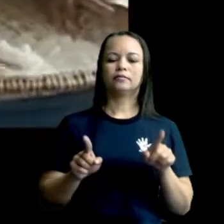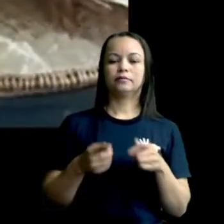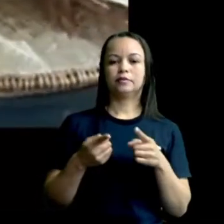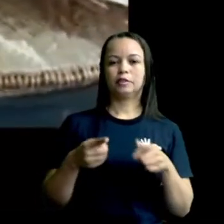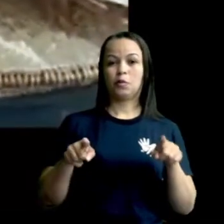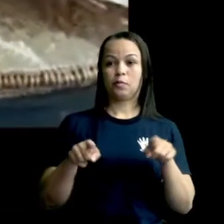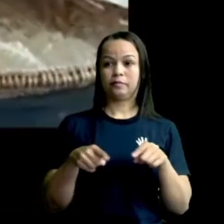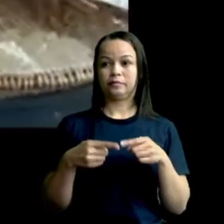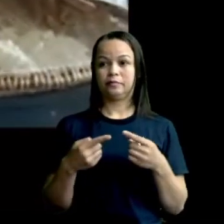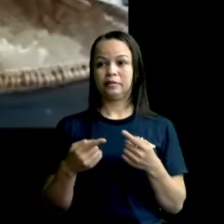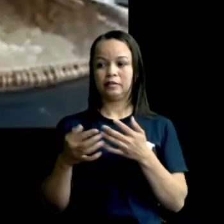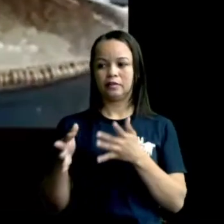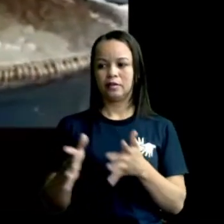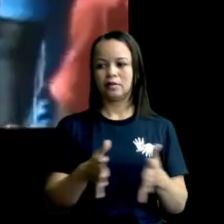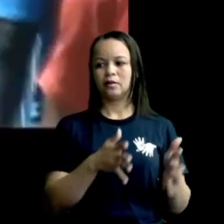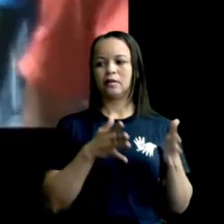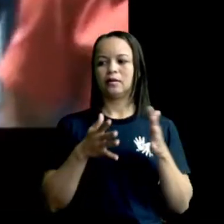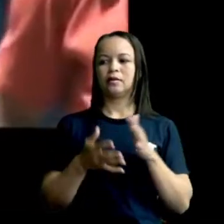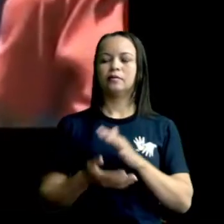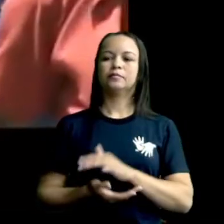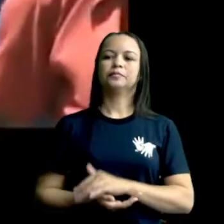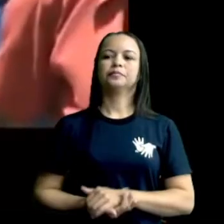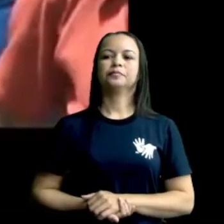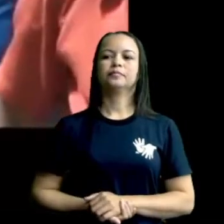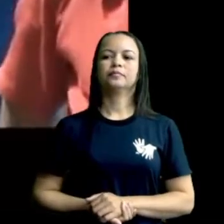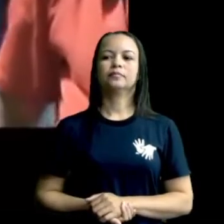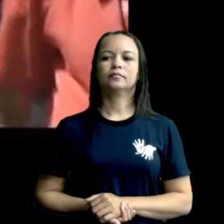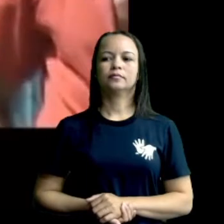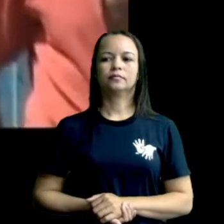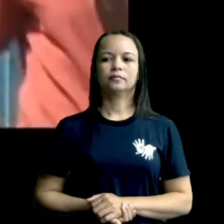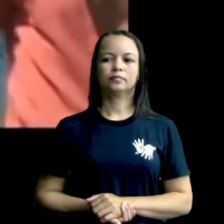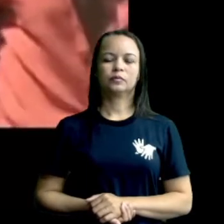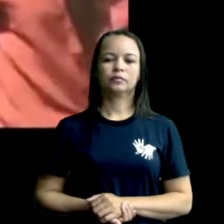meu senhor, eu sou de Vitória de Santo Antão.